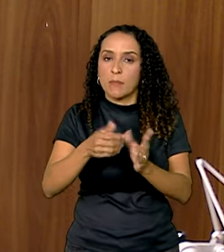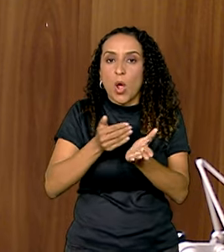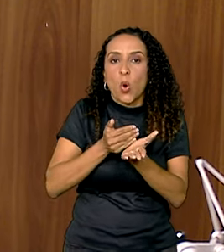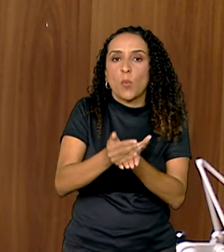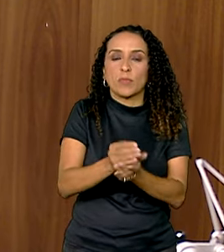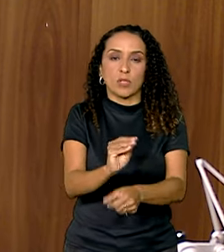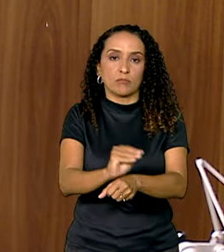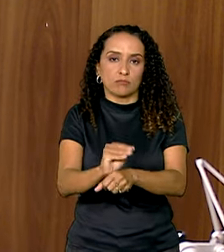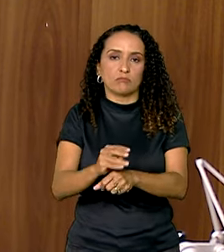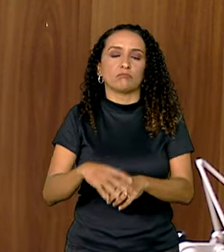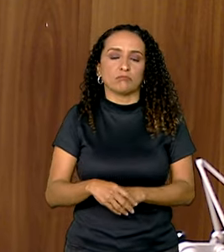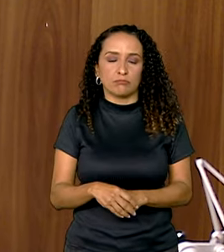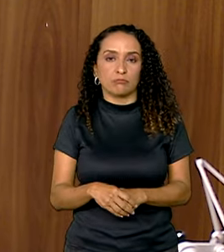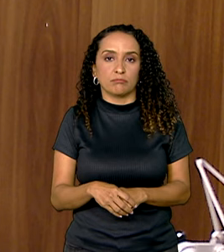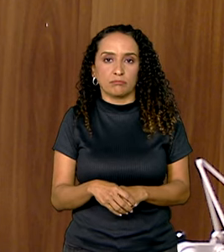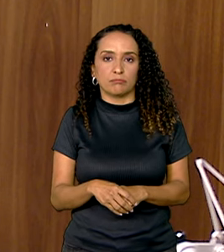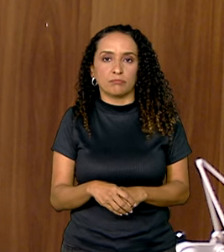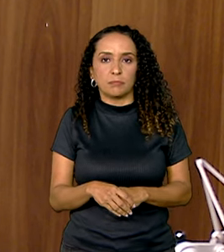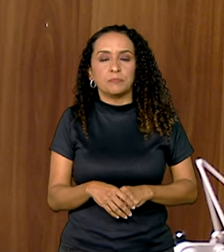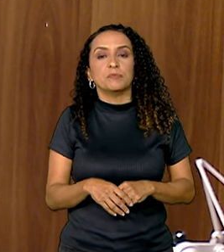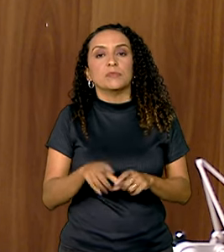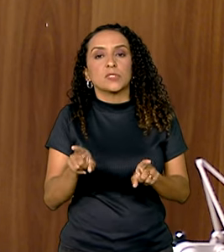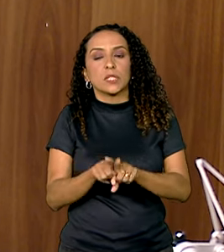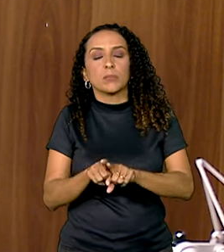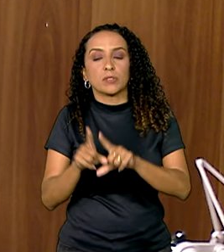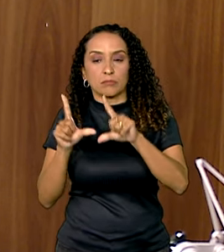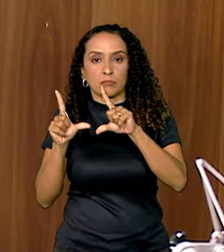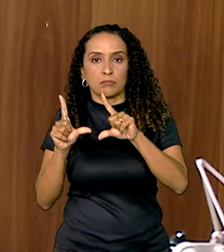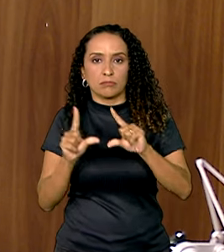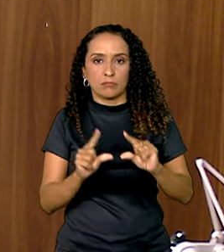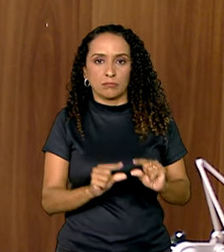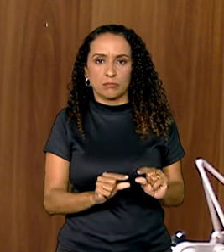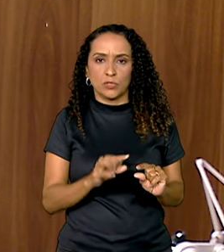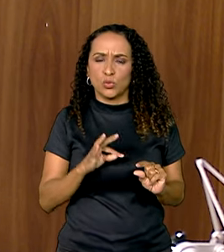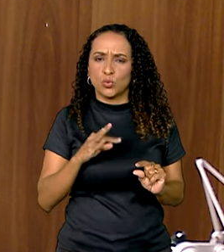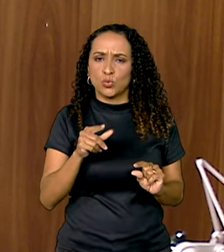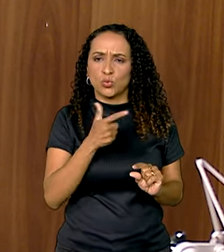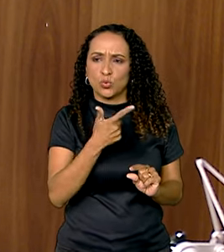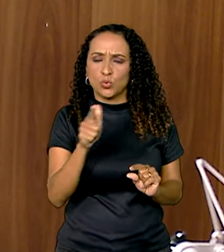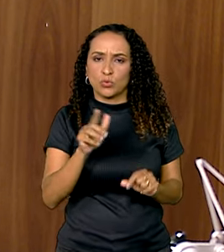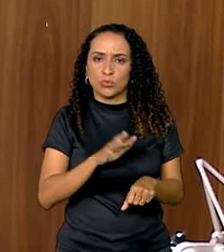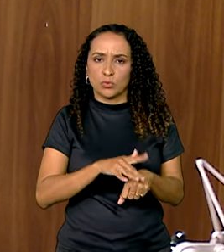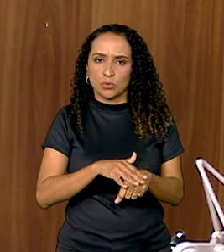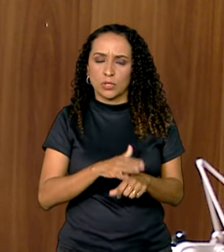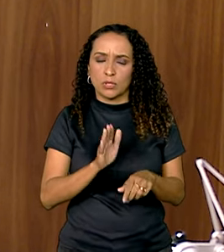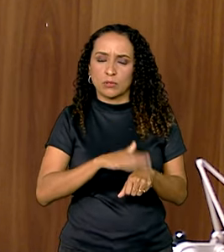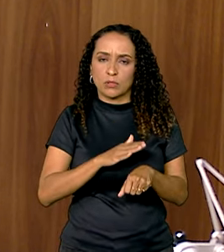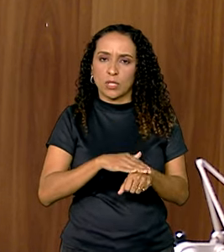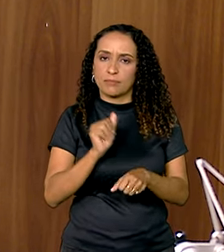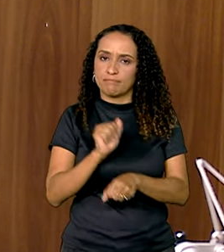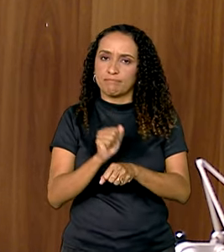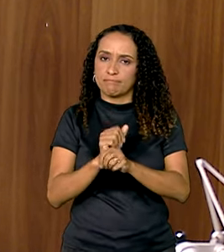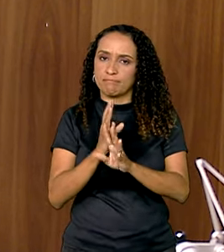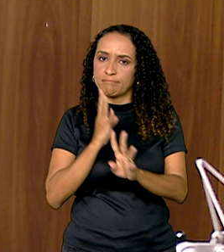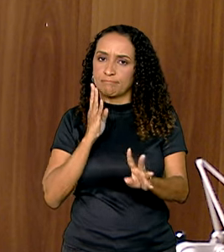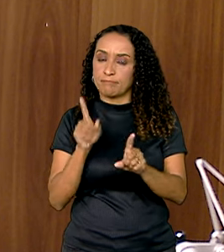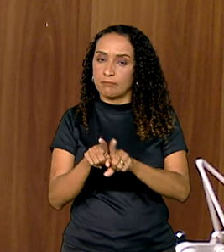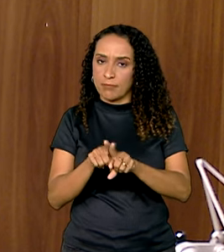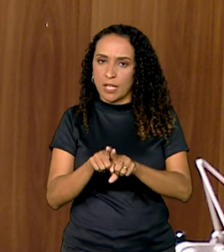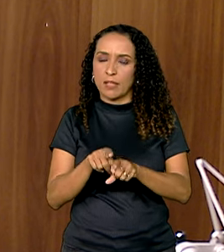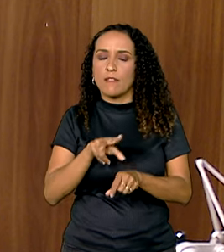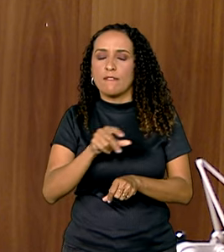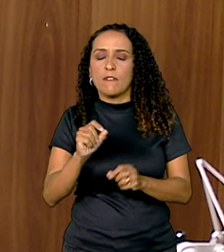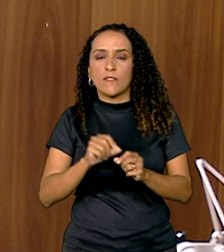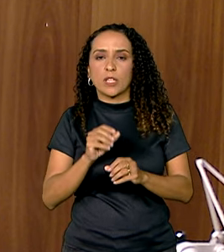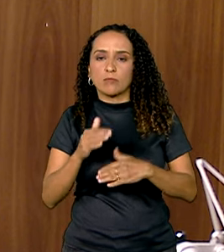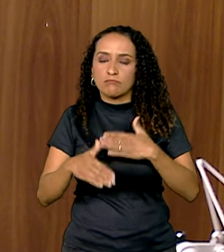do tratamento, né? Então, e reduzir em todas as outras doenças esse tempo de espera também. Isso vai ser